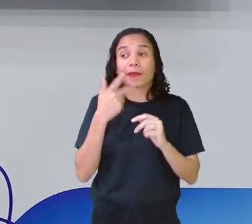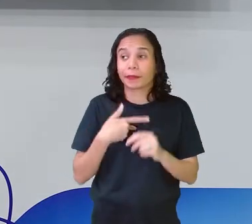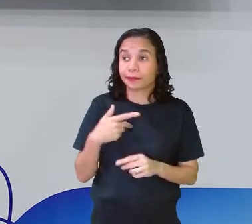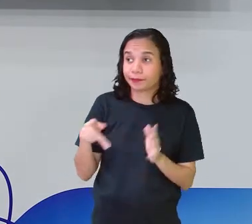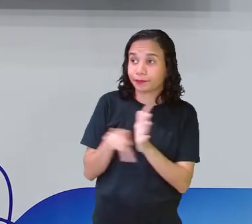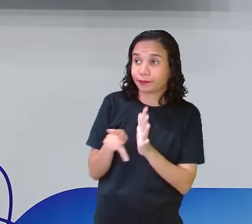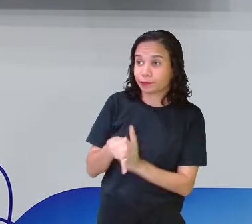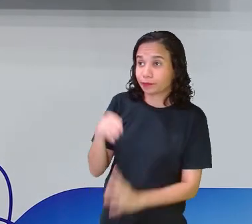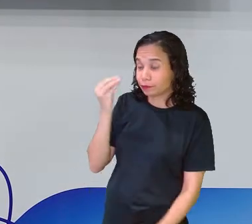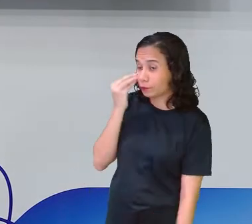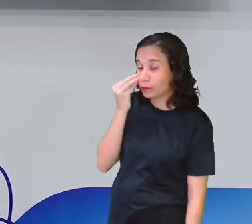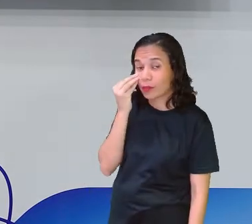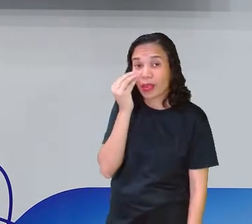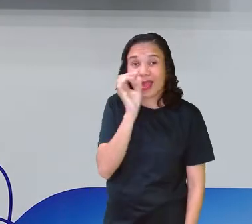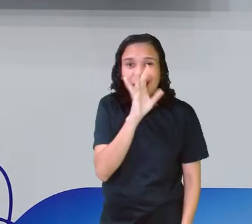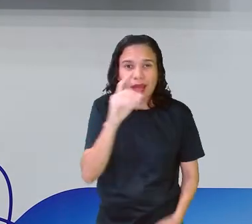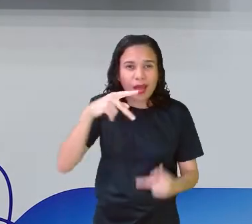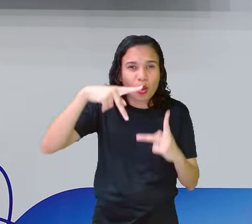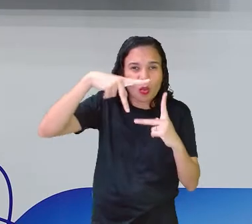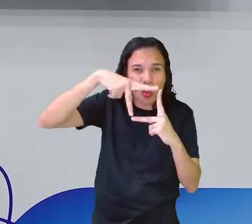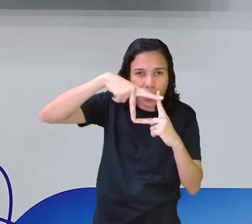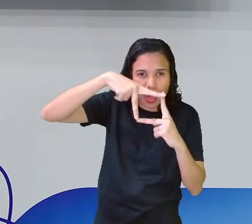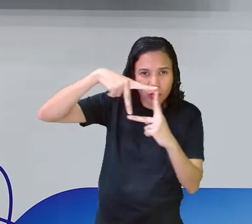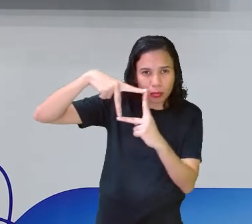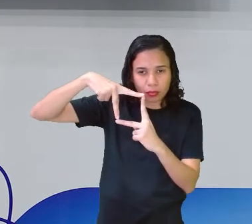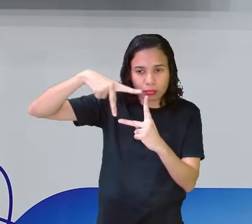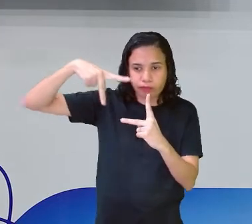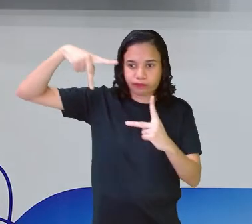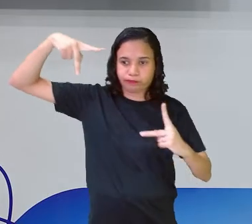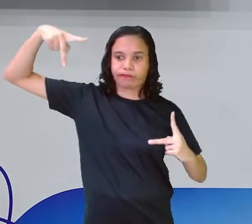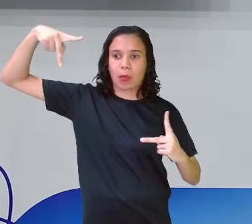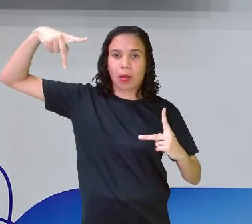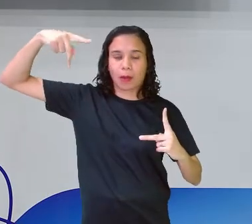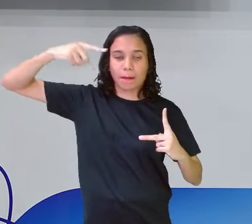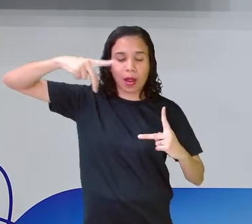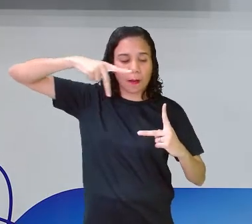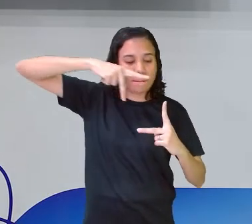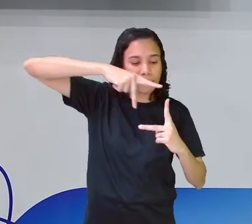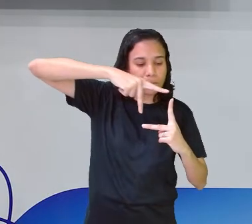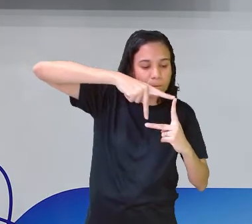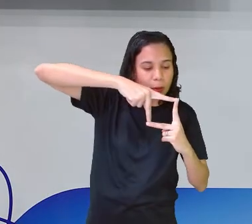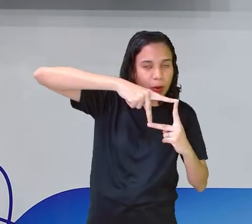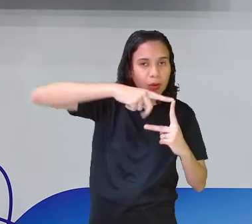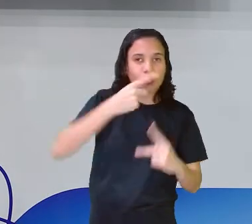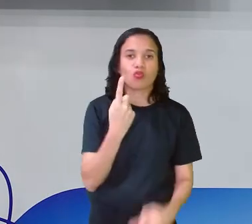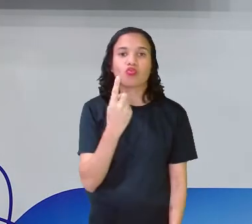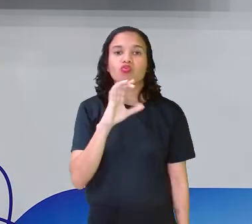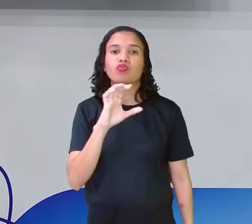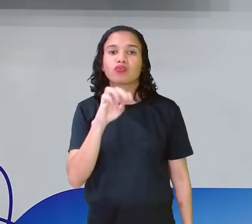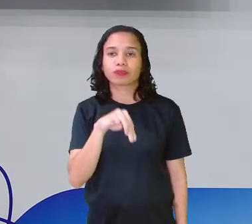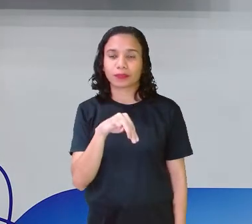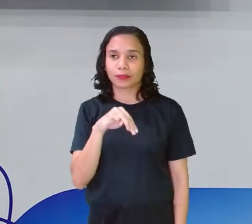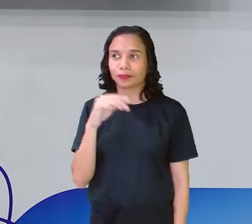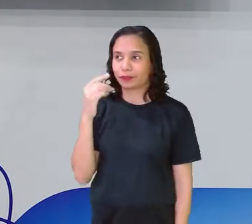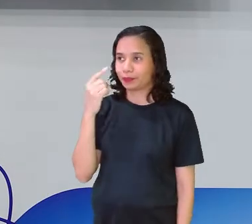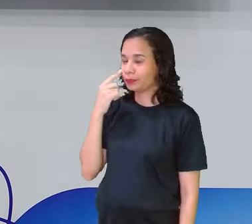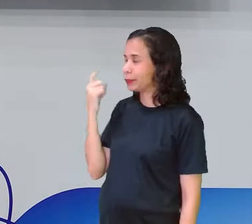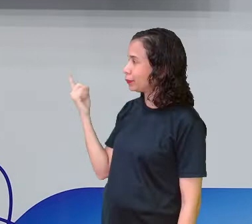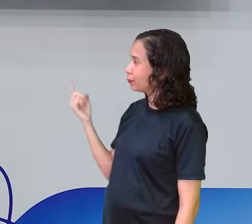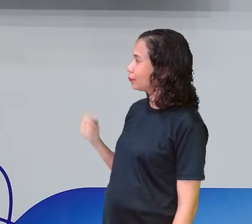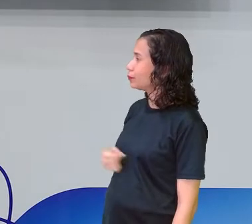ali na observação que cada lado mede 1